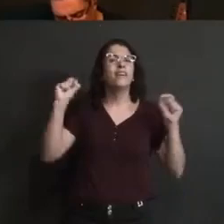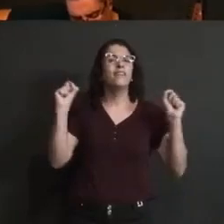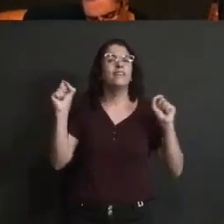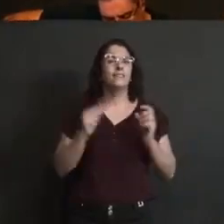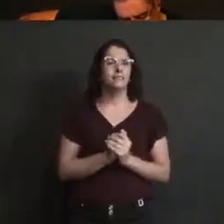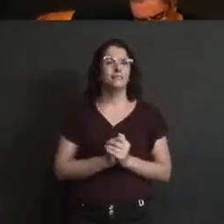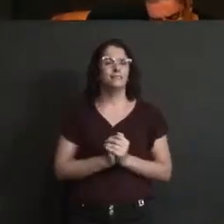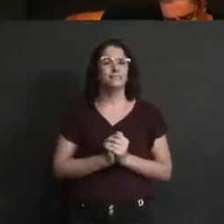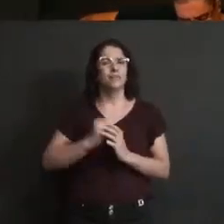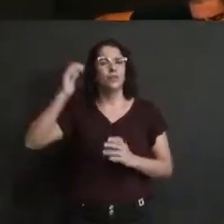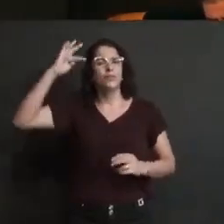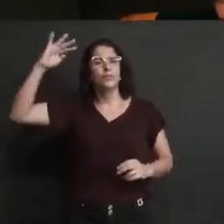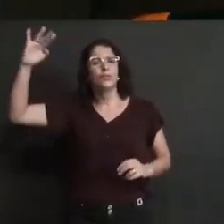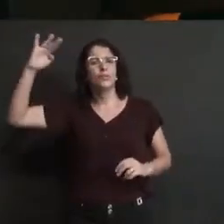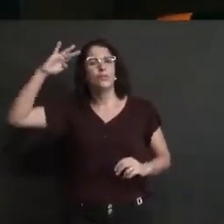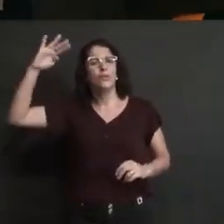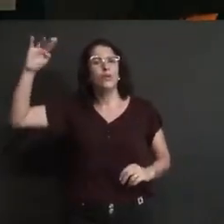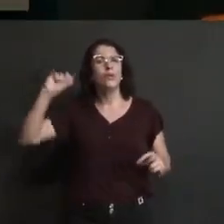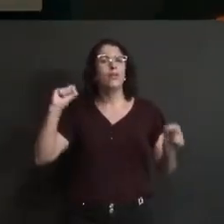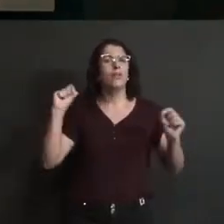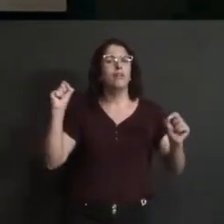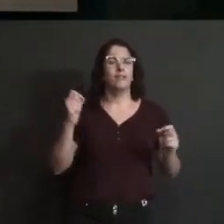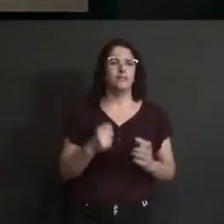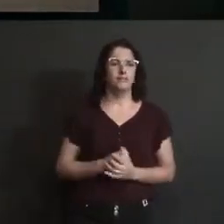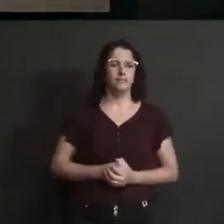Quem aqui tem um sonho?